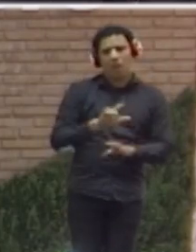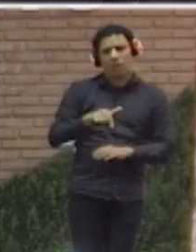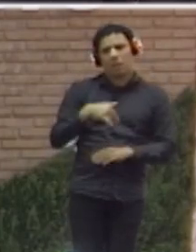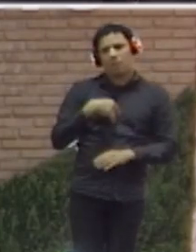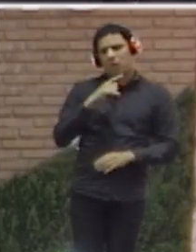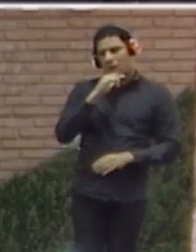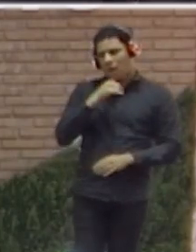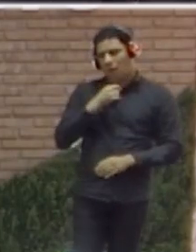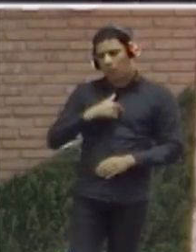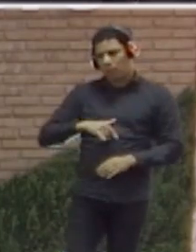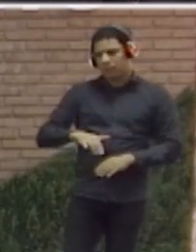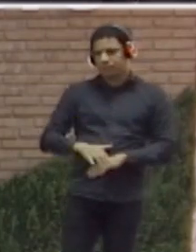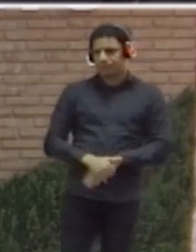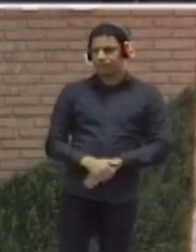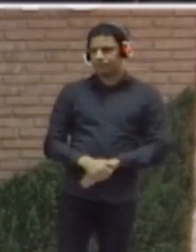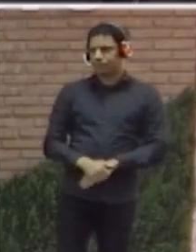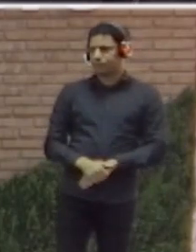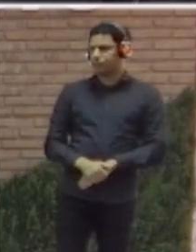parabéns.